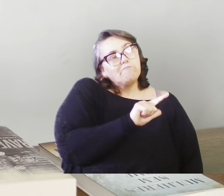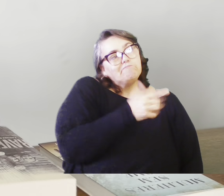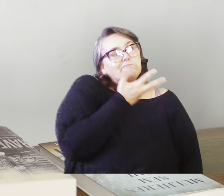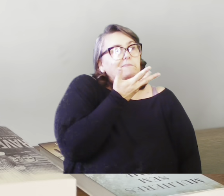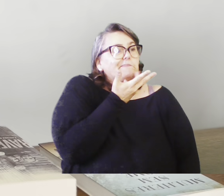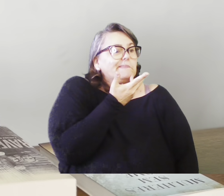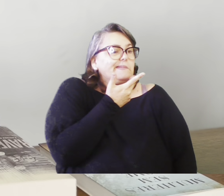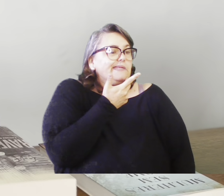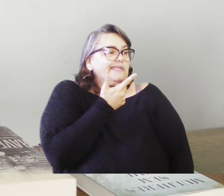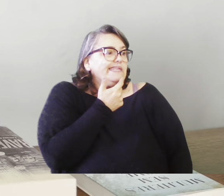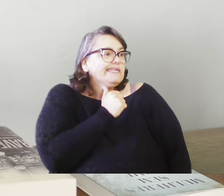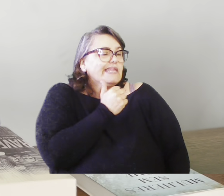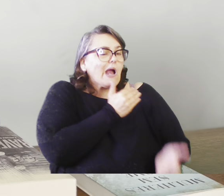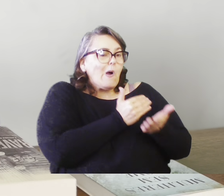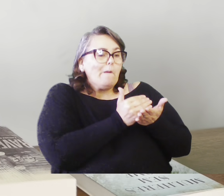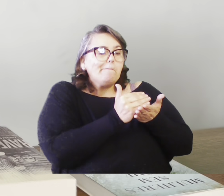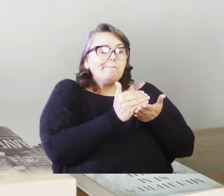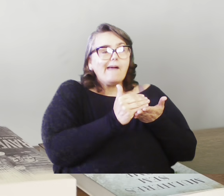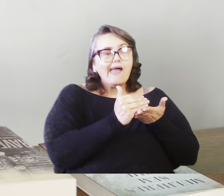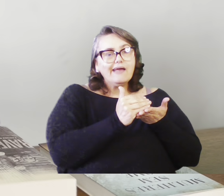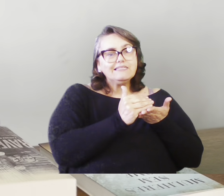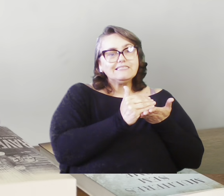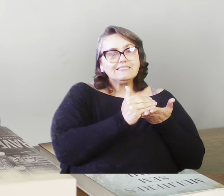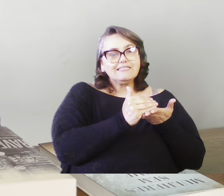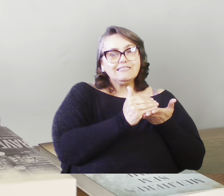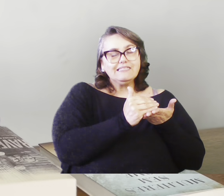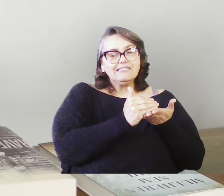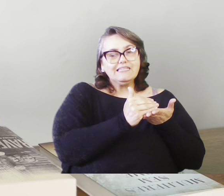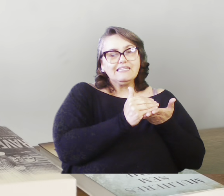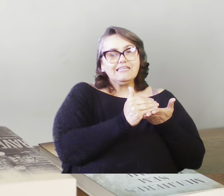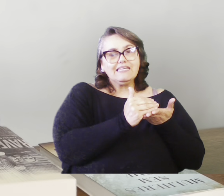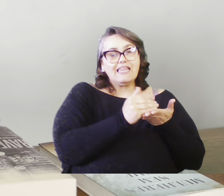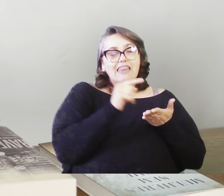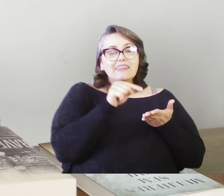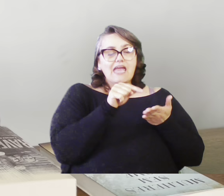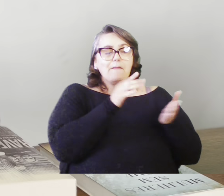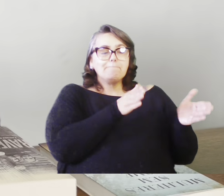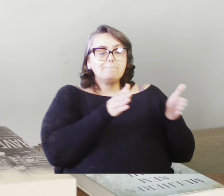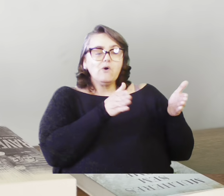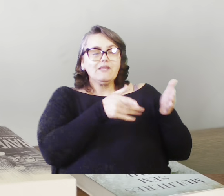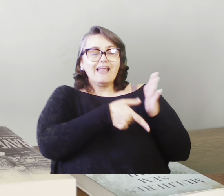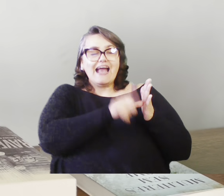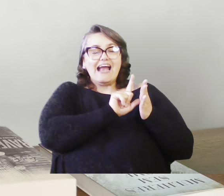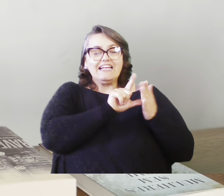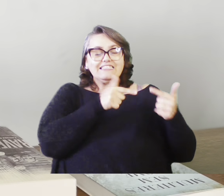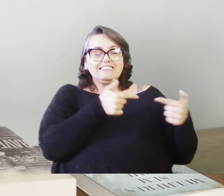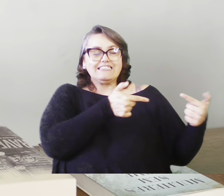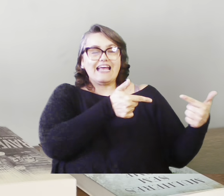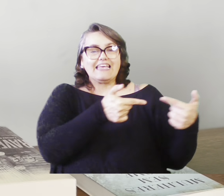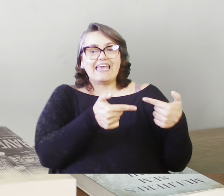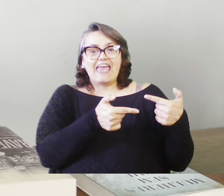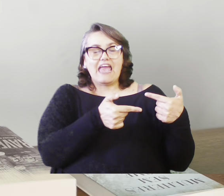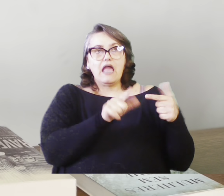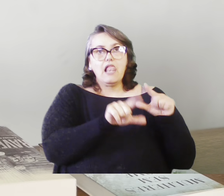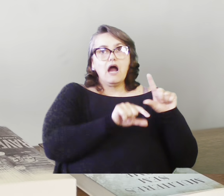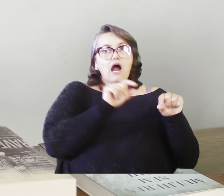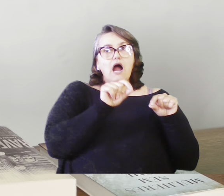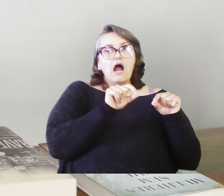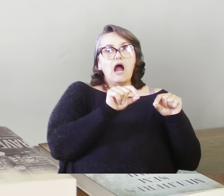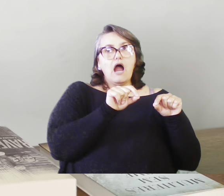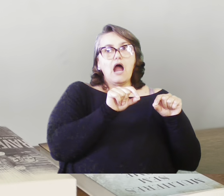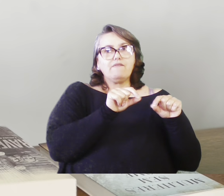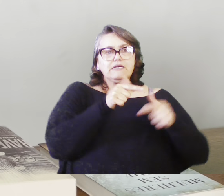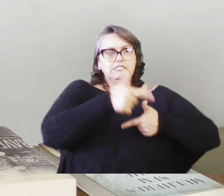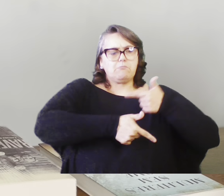era uma menina quando tudo começa e naquele período pré-guerra ela